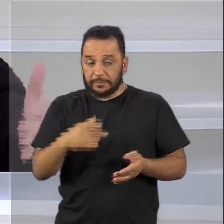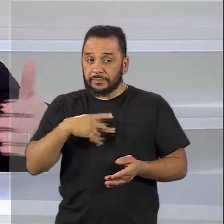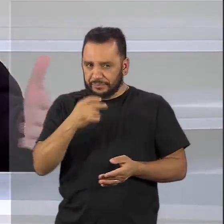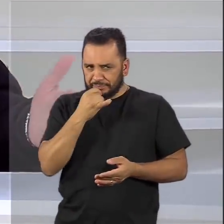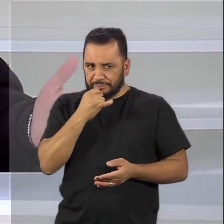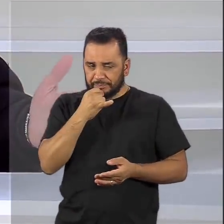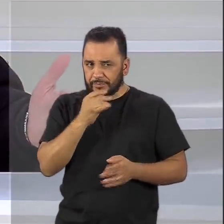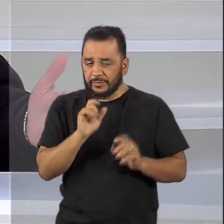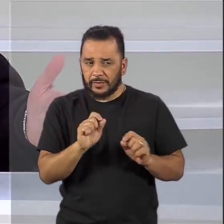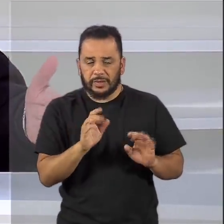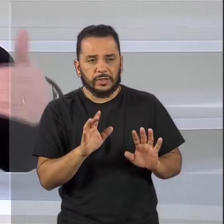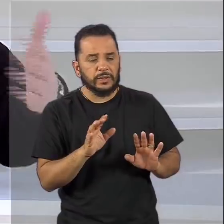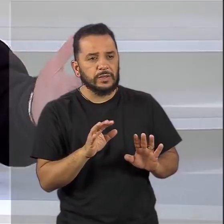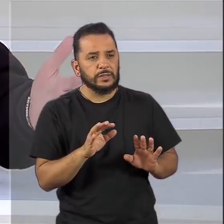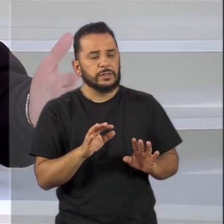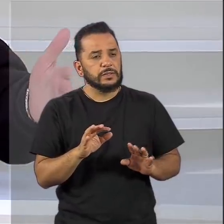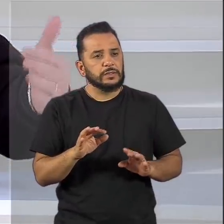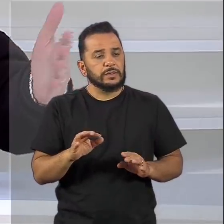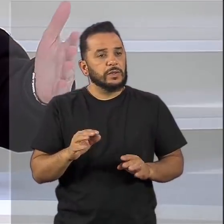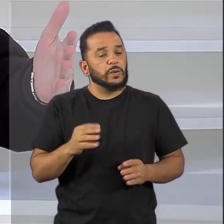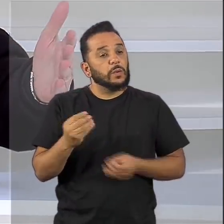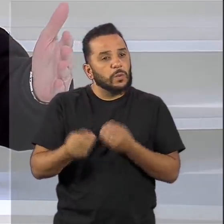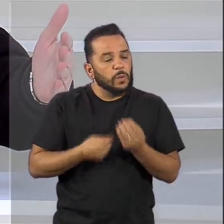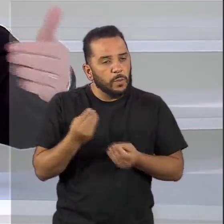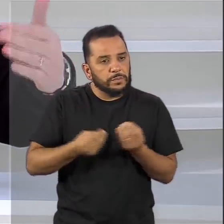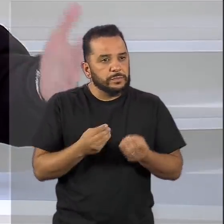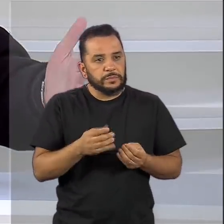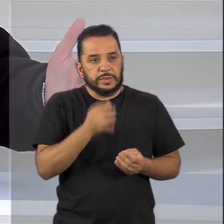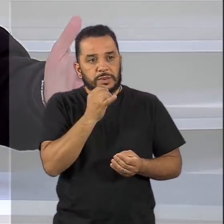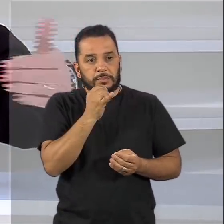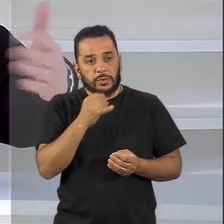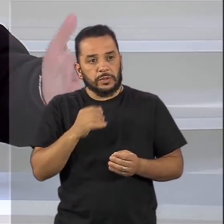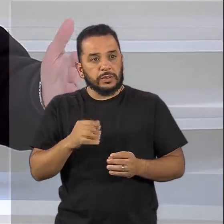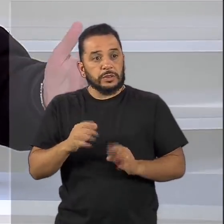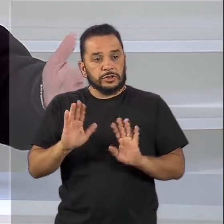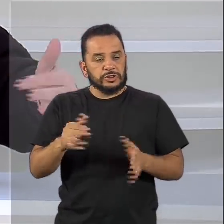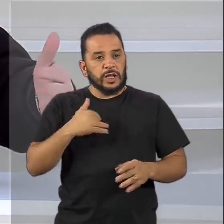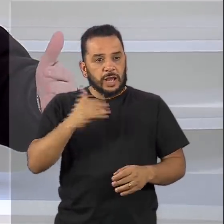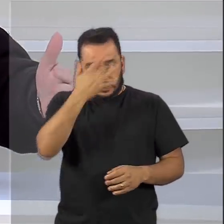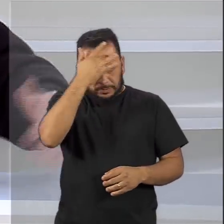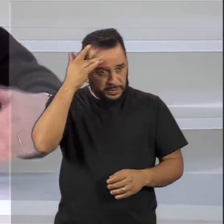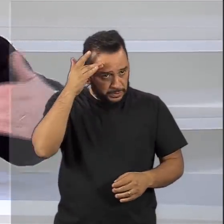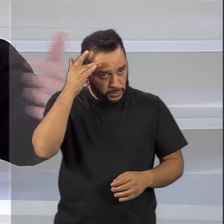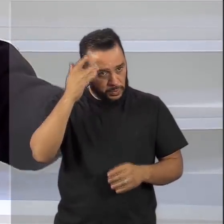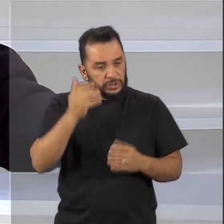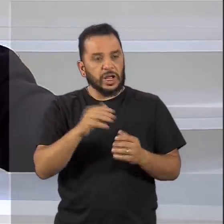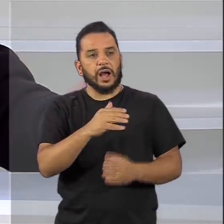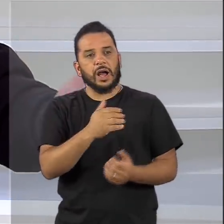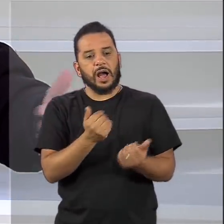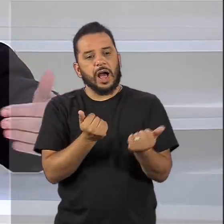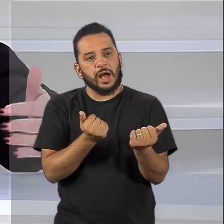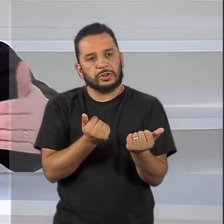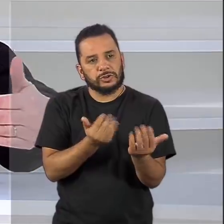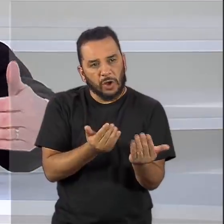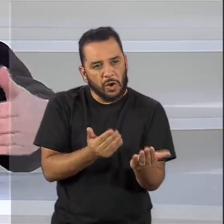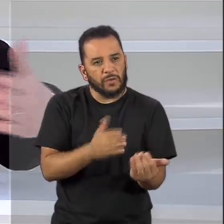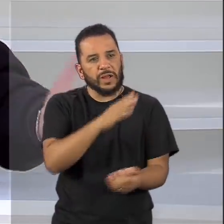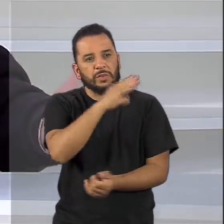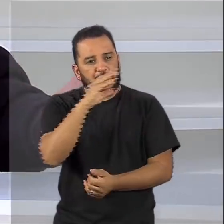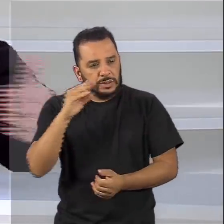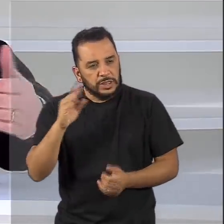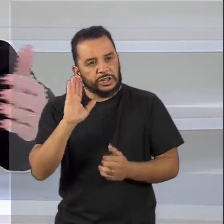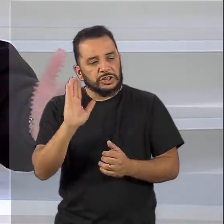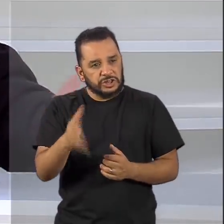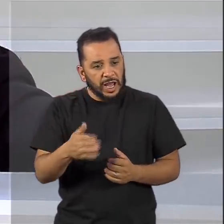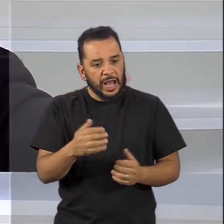exemplo, um tipo de anistia para os menores que se envolveram com a criminalidade, ou por necessidade ou por